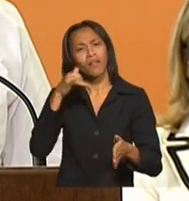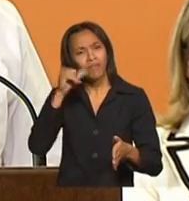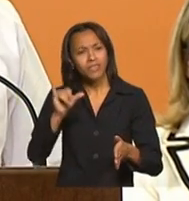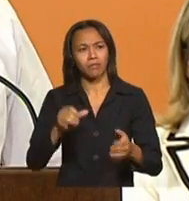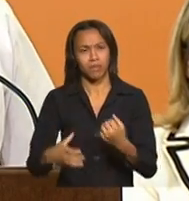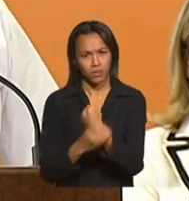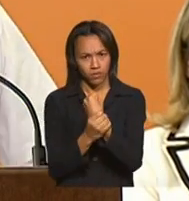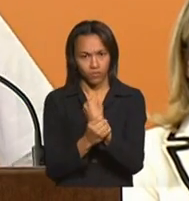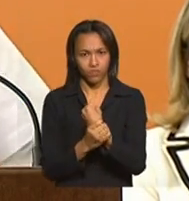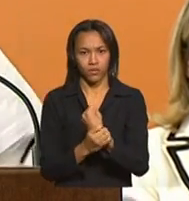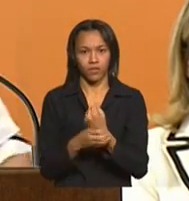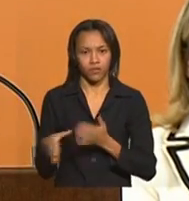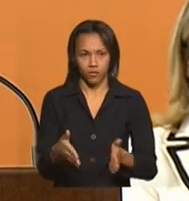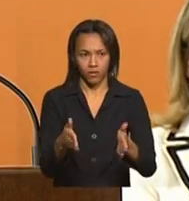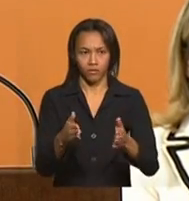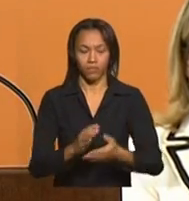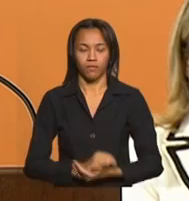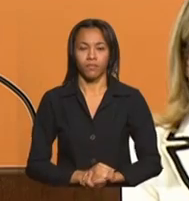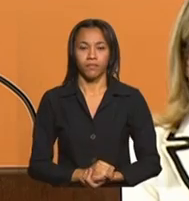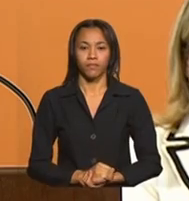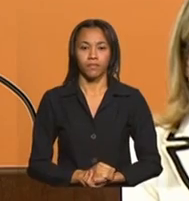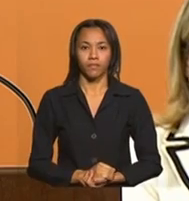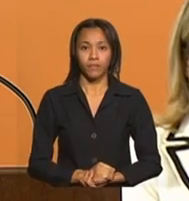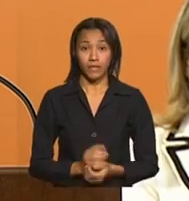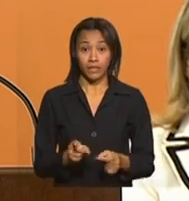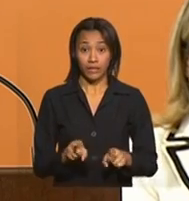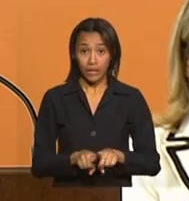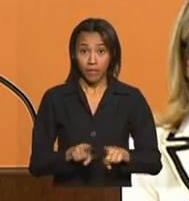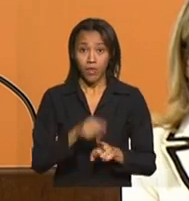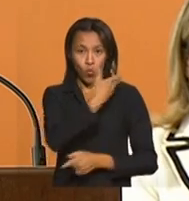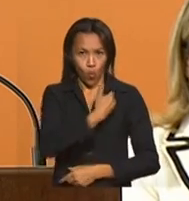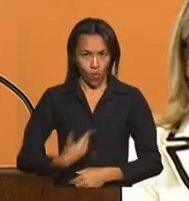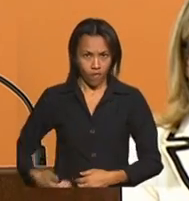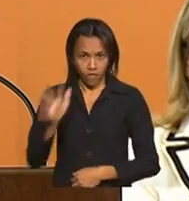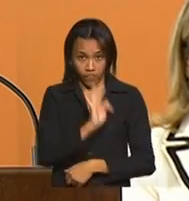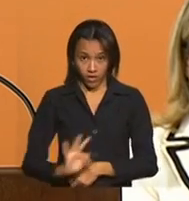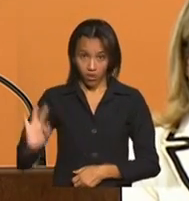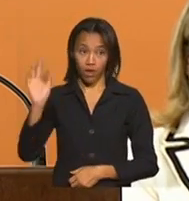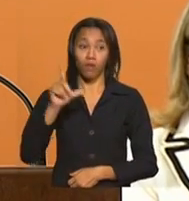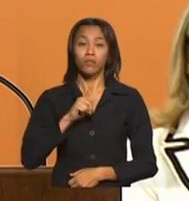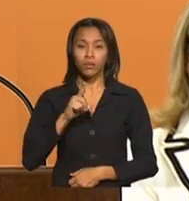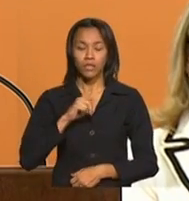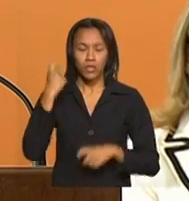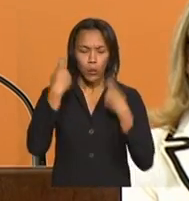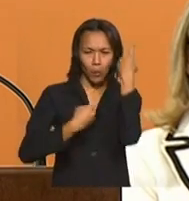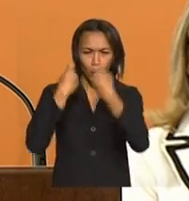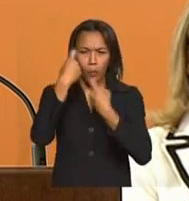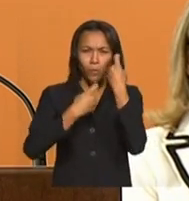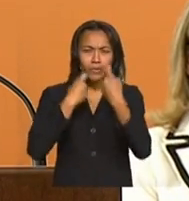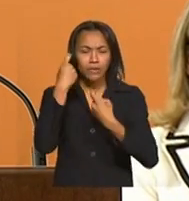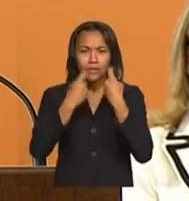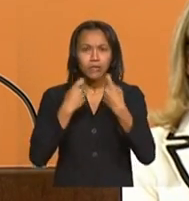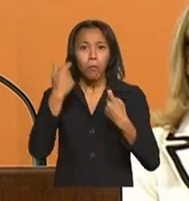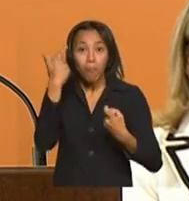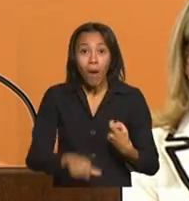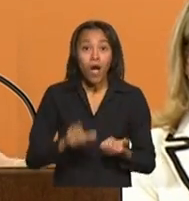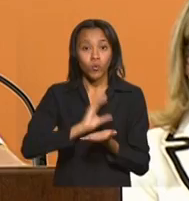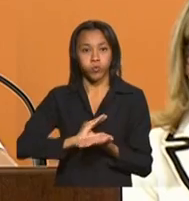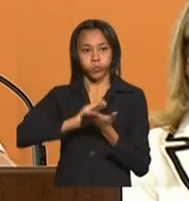mais seguras. E também o governo federal tem tido uma preocupação em